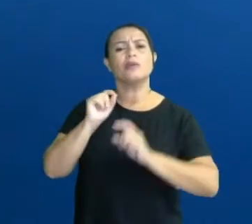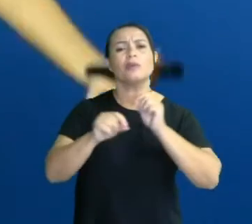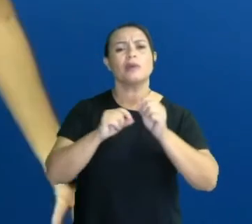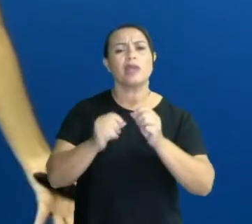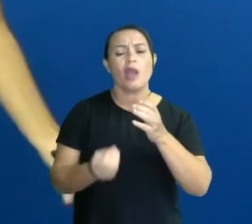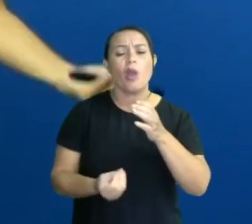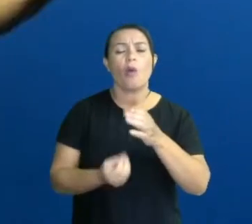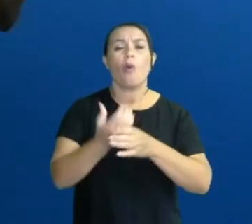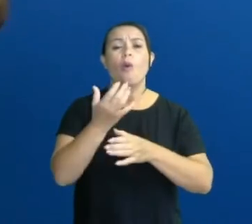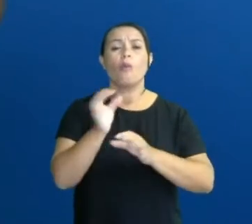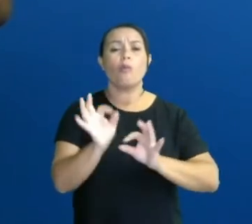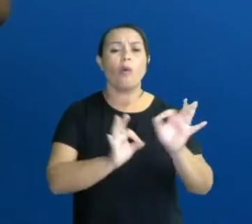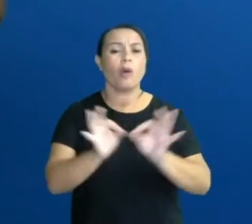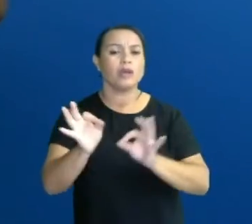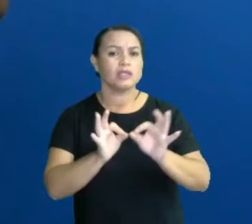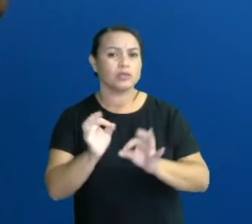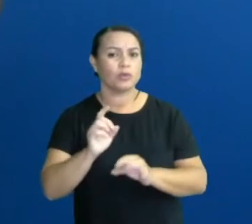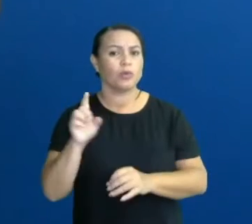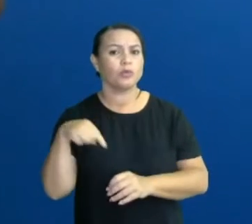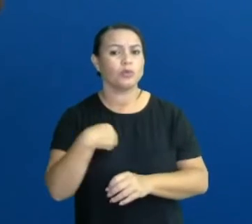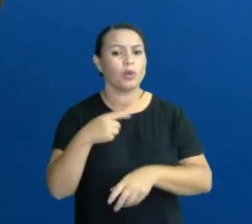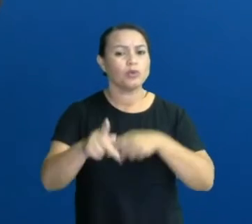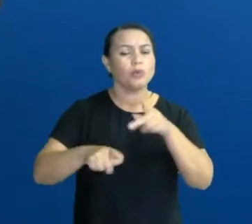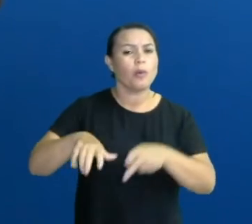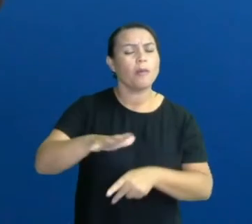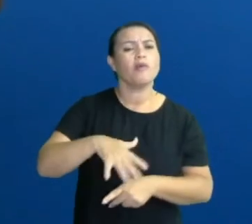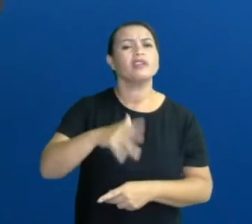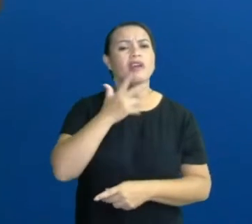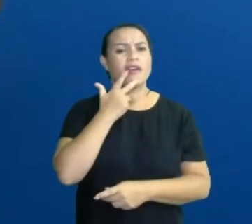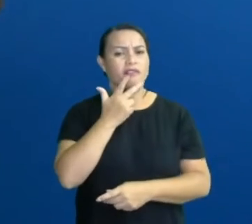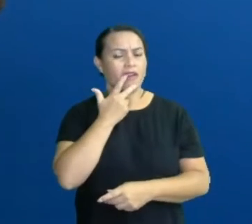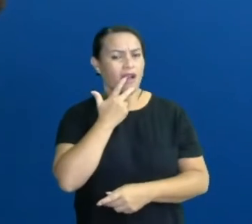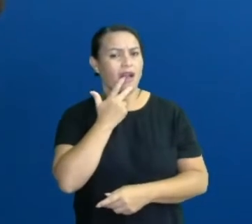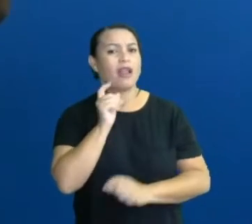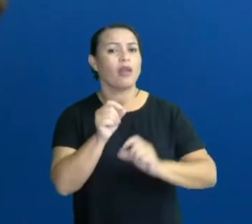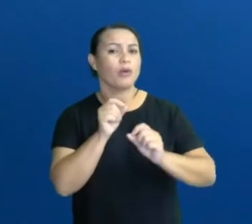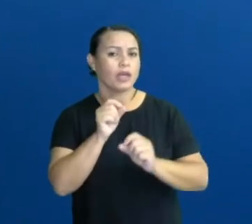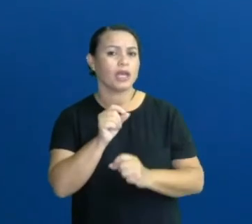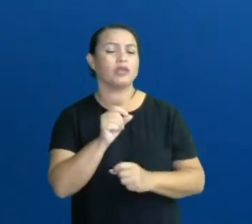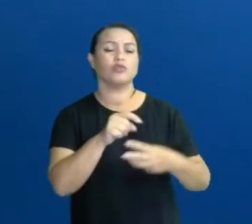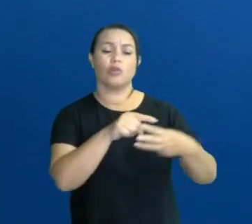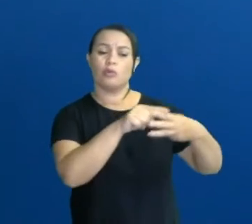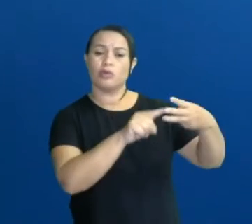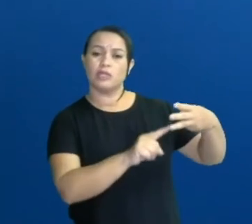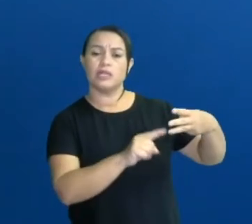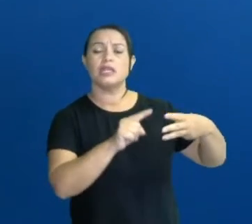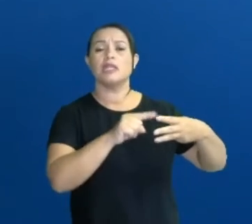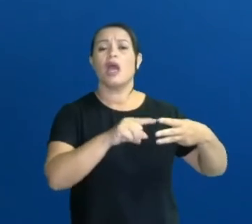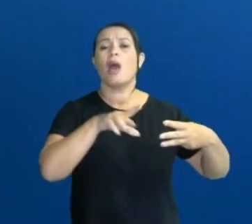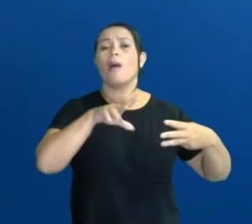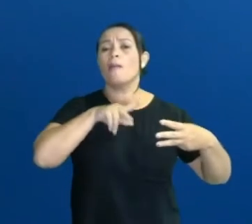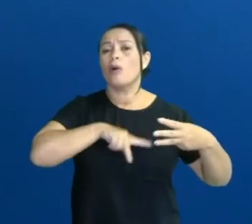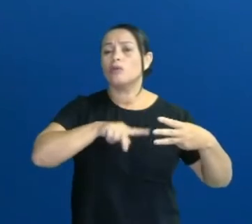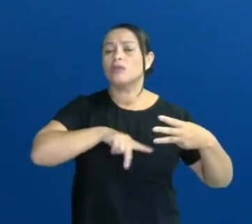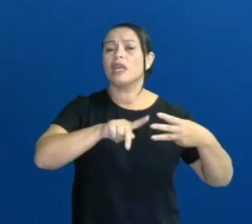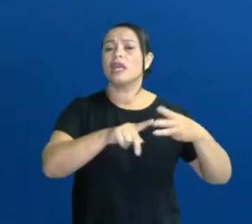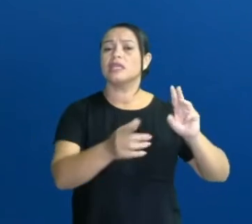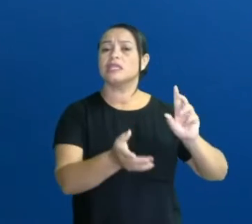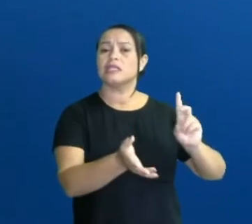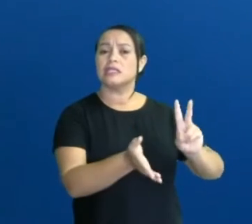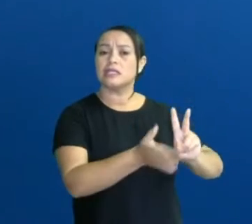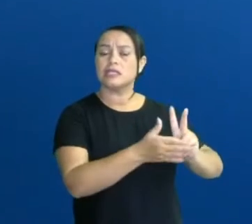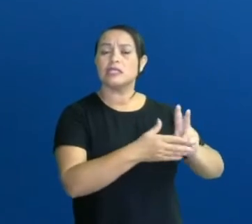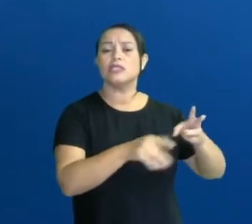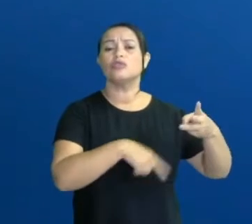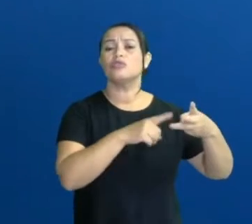sobre a formação do nosso povo, a gente fala tanto sobre essa tríade português, nativo